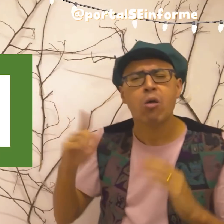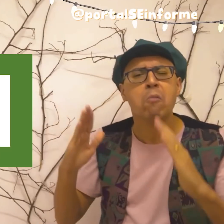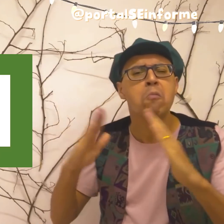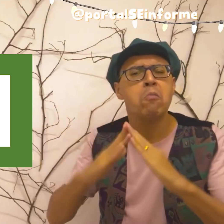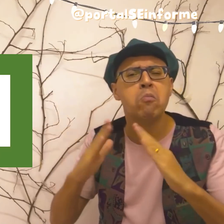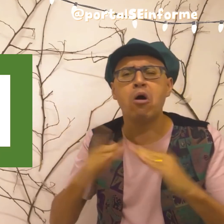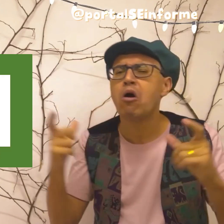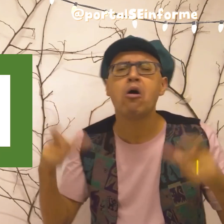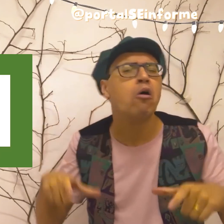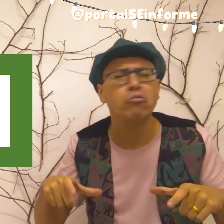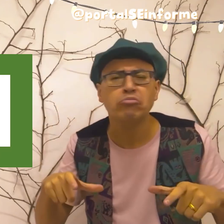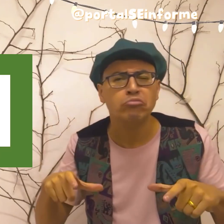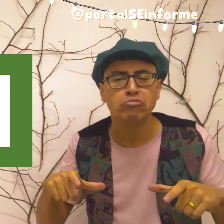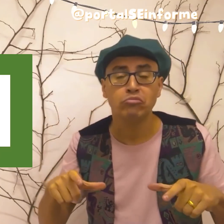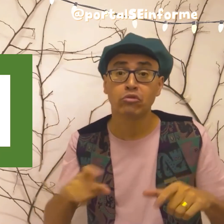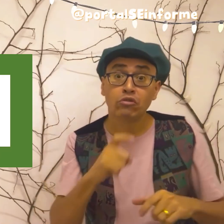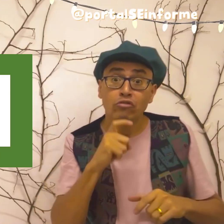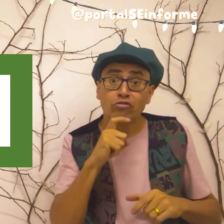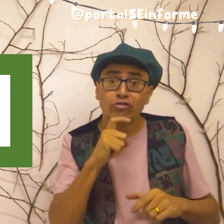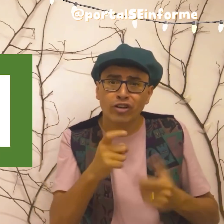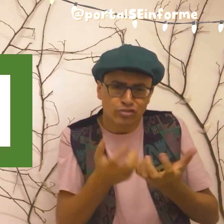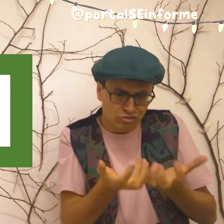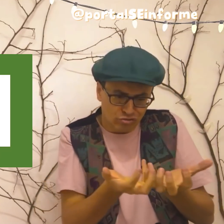que morava